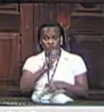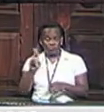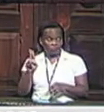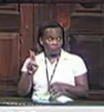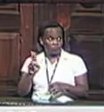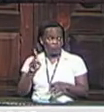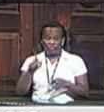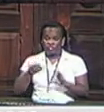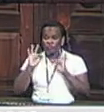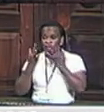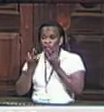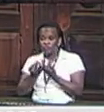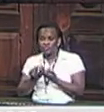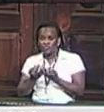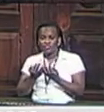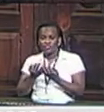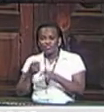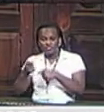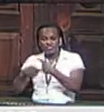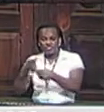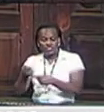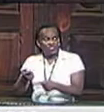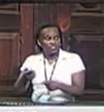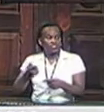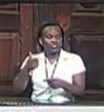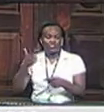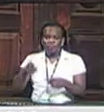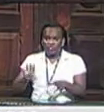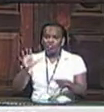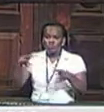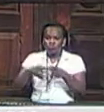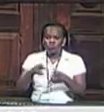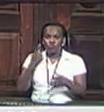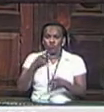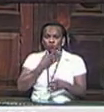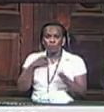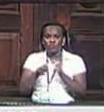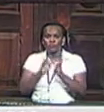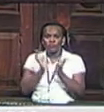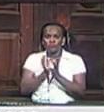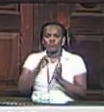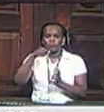é parente de mais um membro do PMDB,